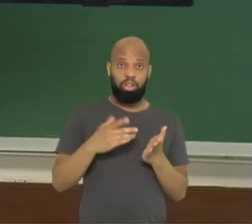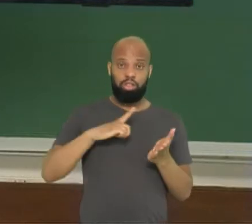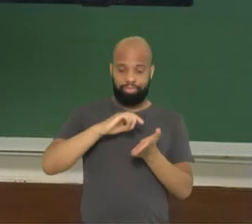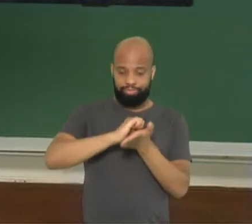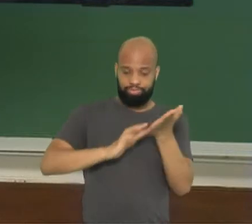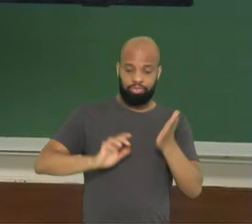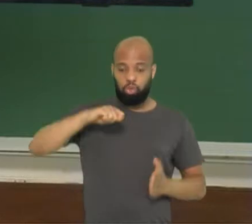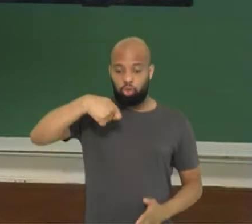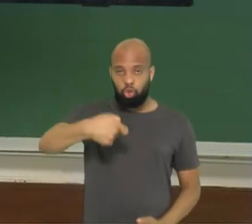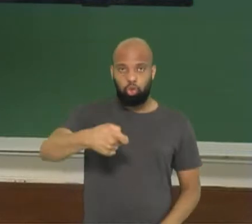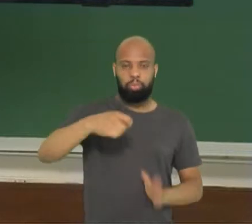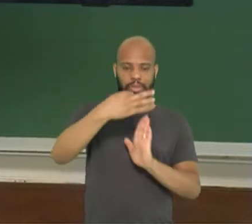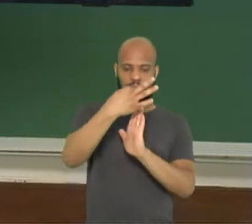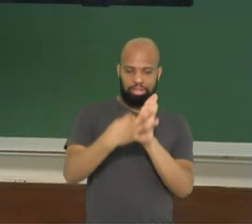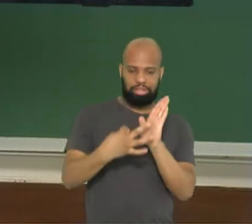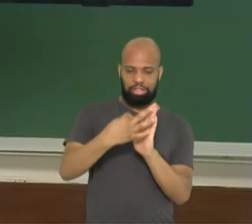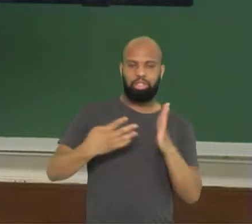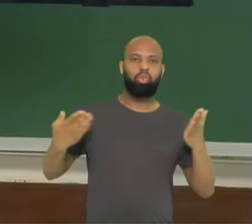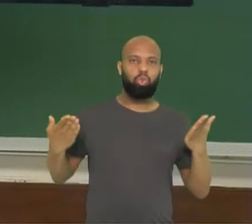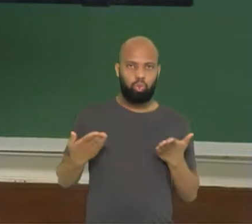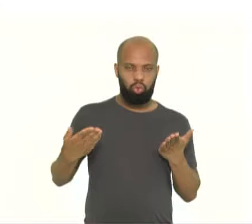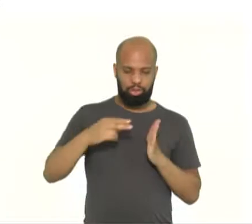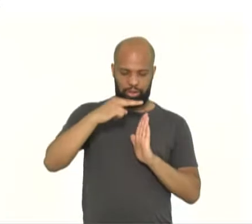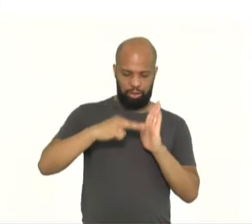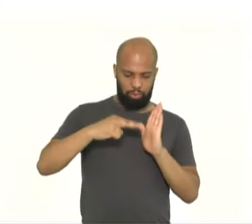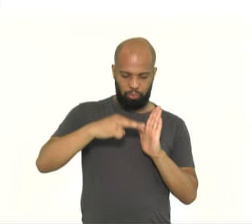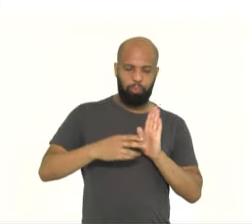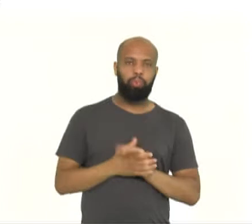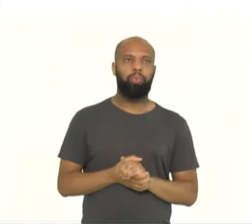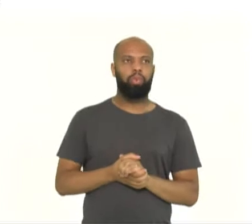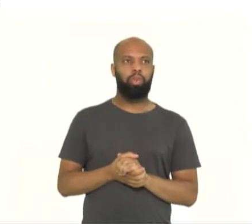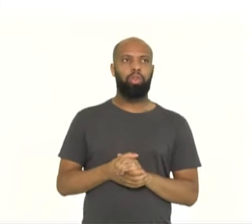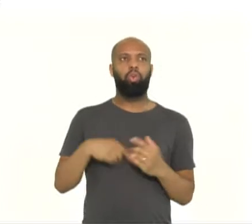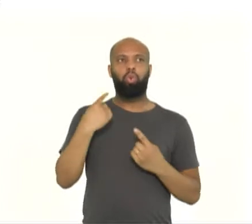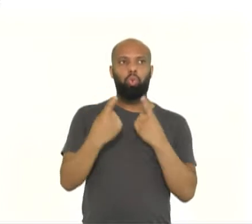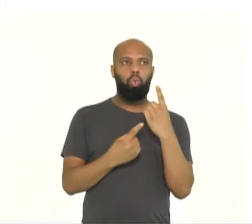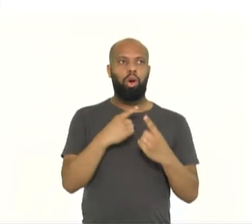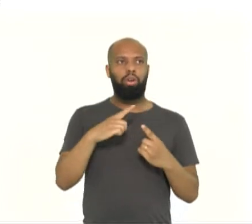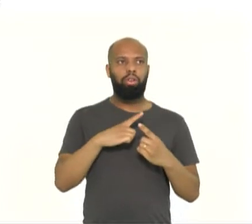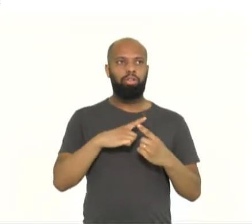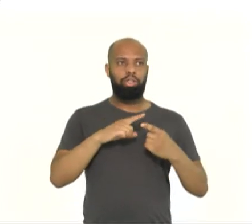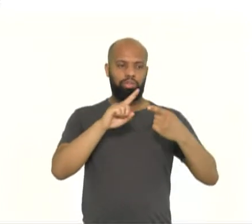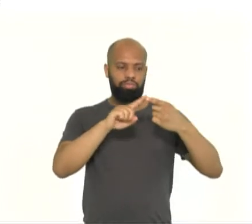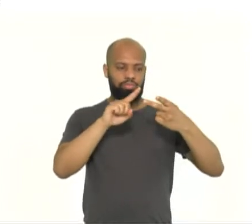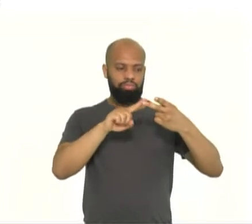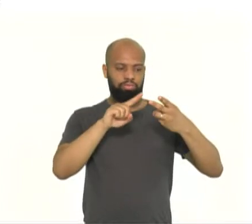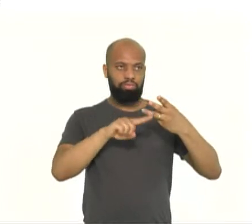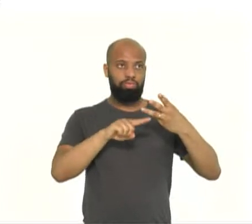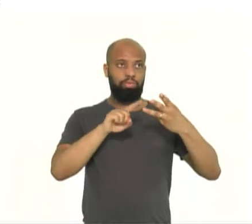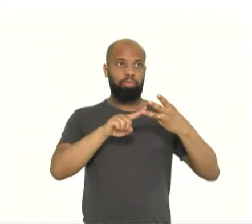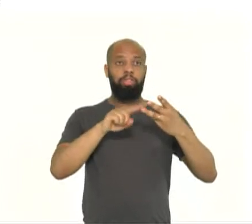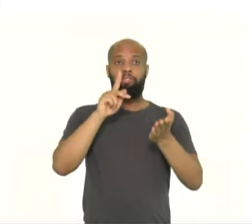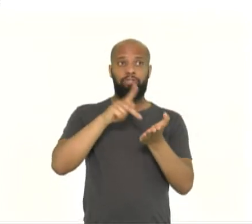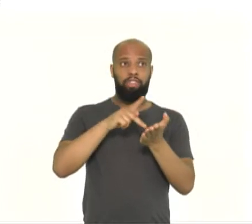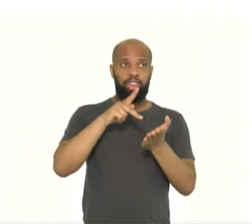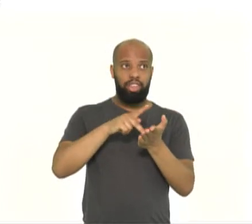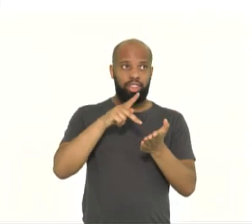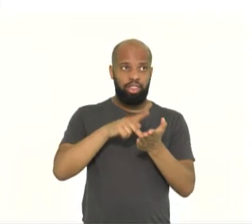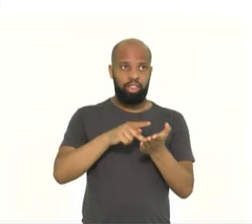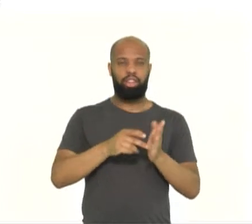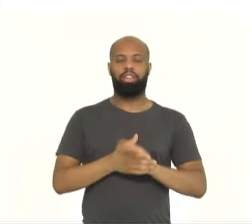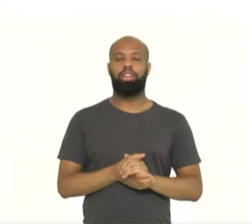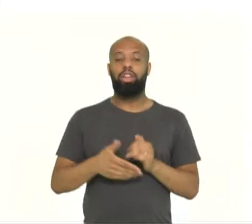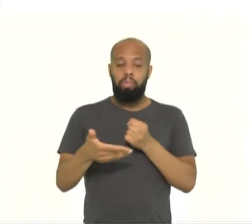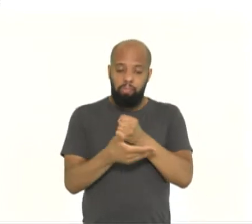uma atividade sobre o que nós acabamos de ler. Qual de estas afirmações são verdadeiras, basado em lo